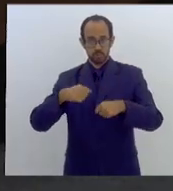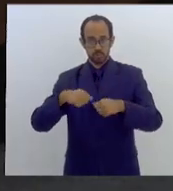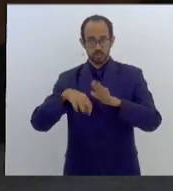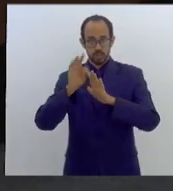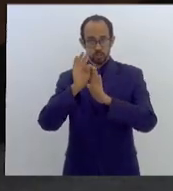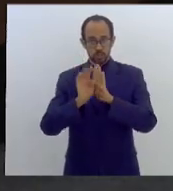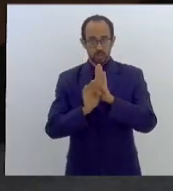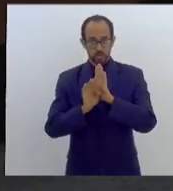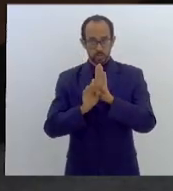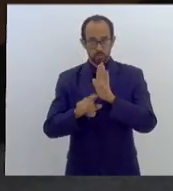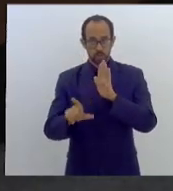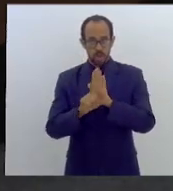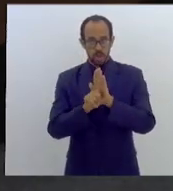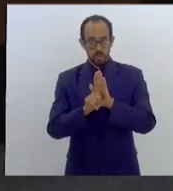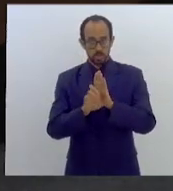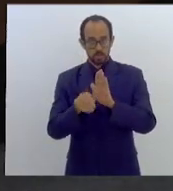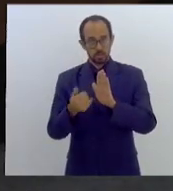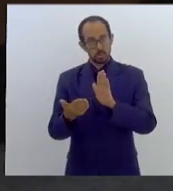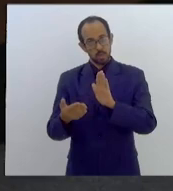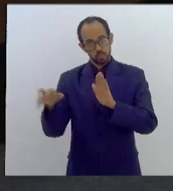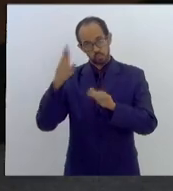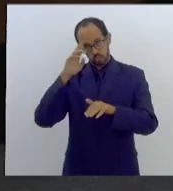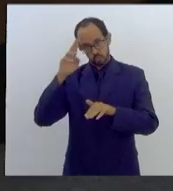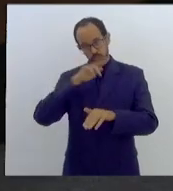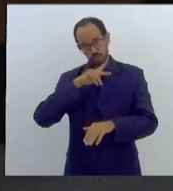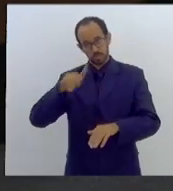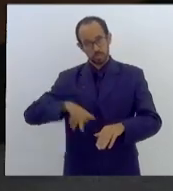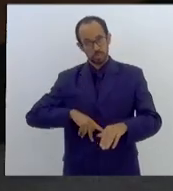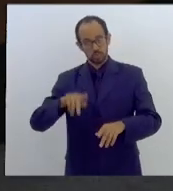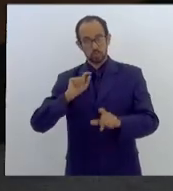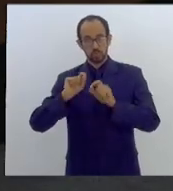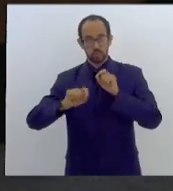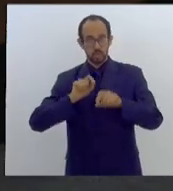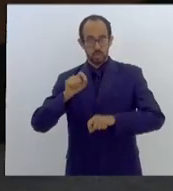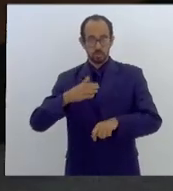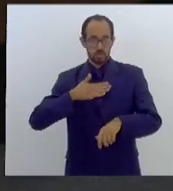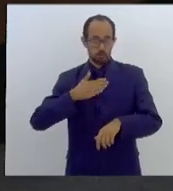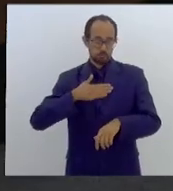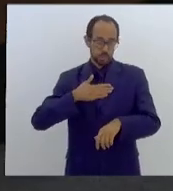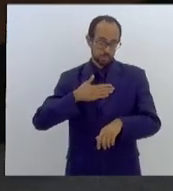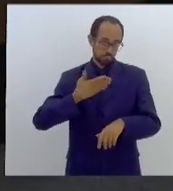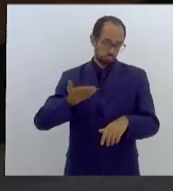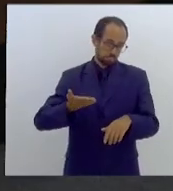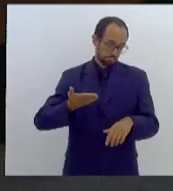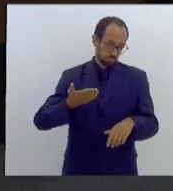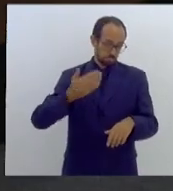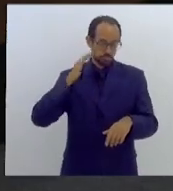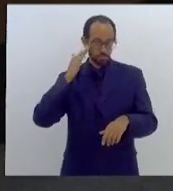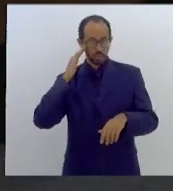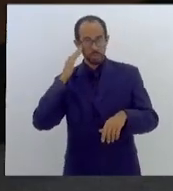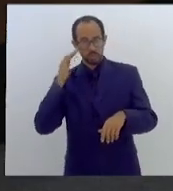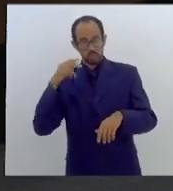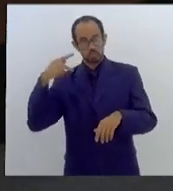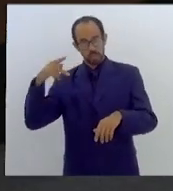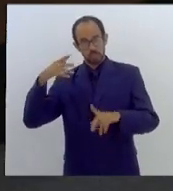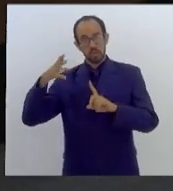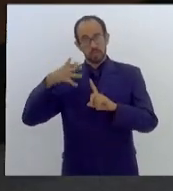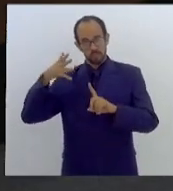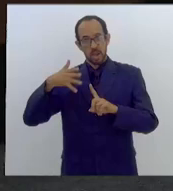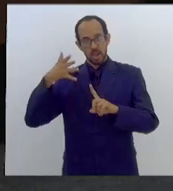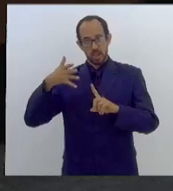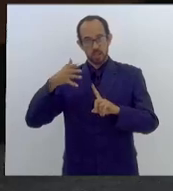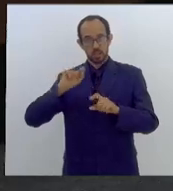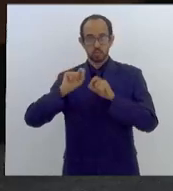lei. Então, senhor presidente, para mim, eu entendi, pela sua fala, que